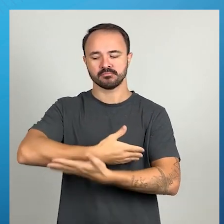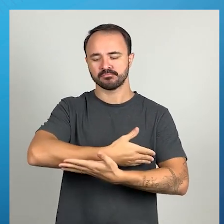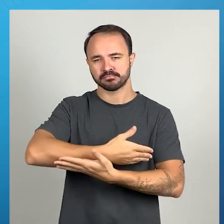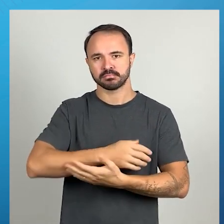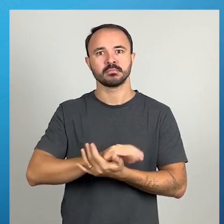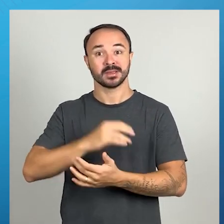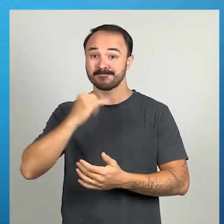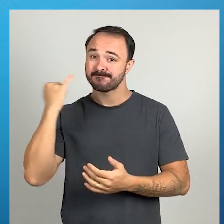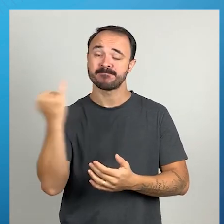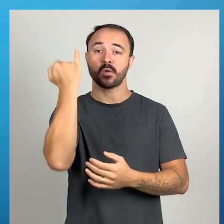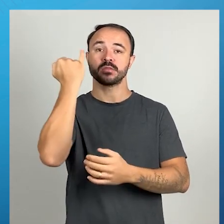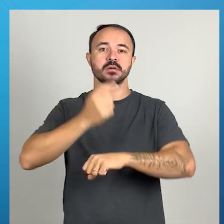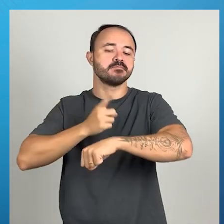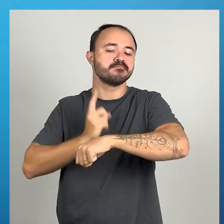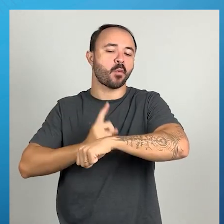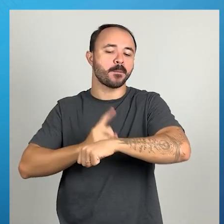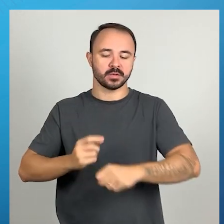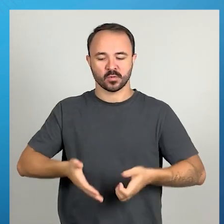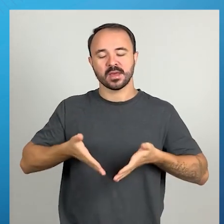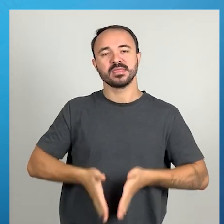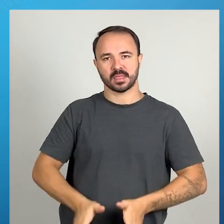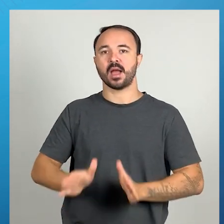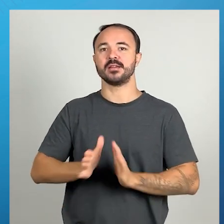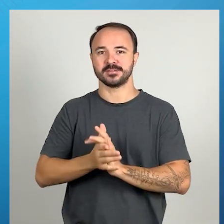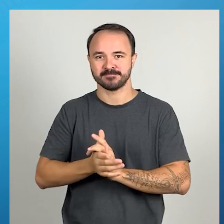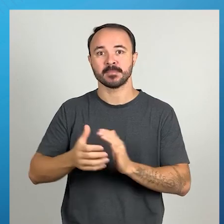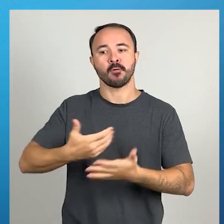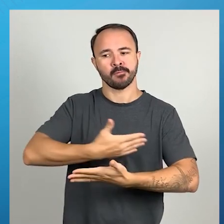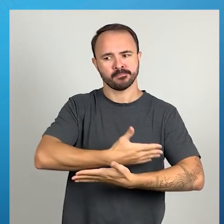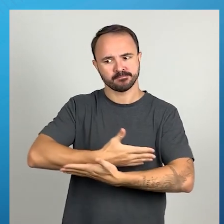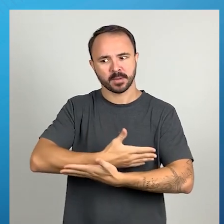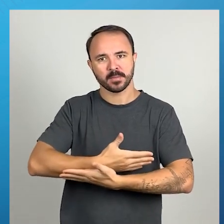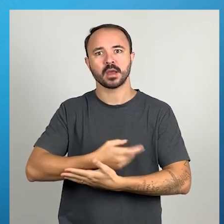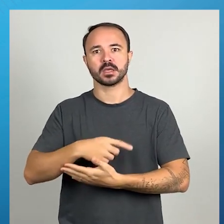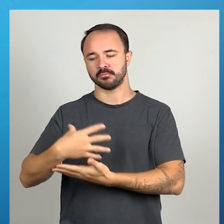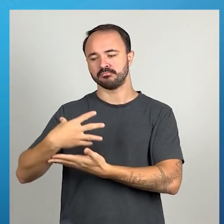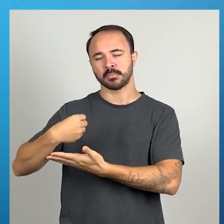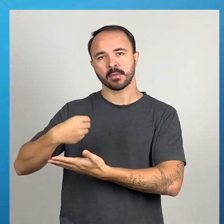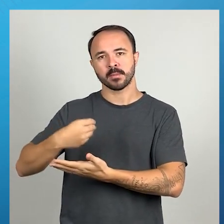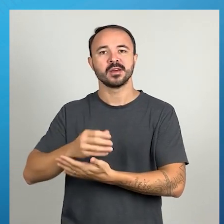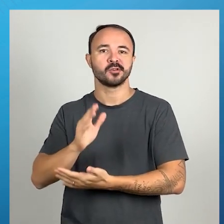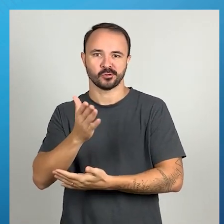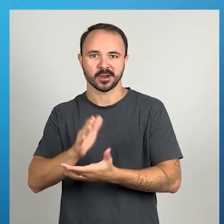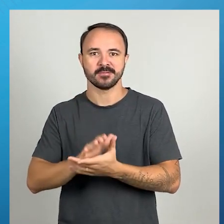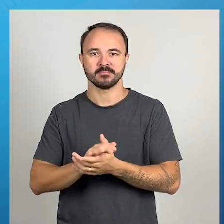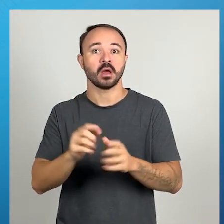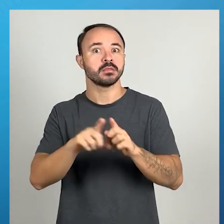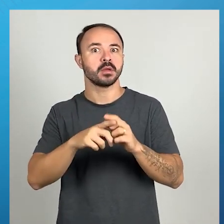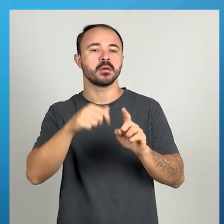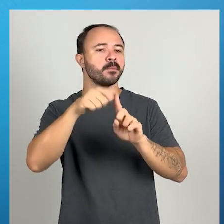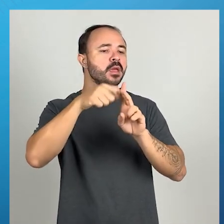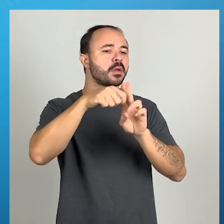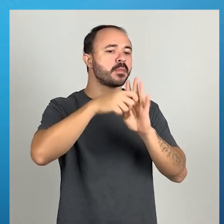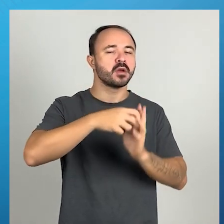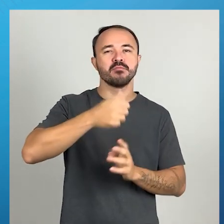desde o momento do nascimento desse bebê, tá? E além disso, a sua alimentação adequada nos primeiros meses de vida.